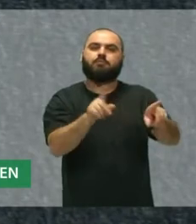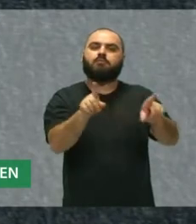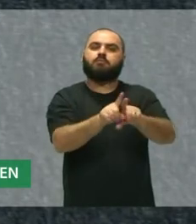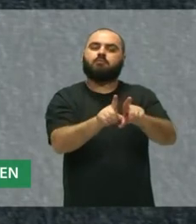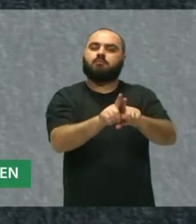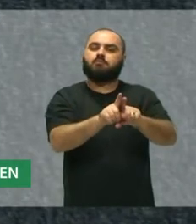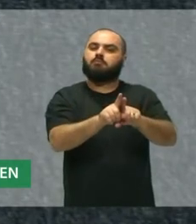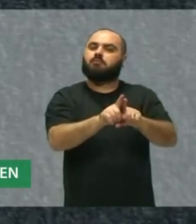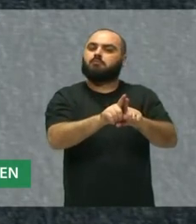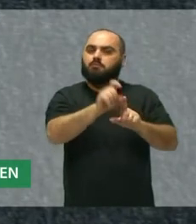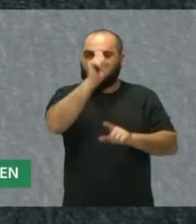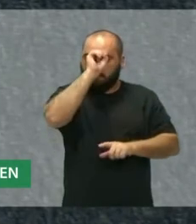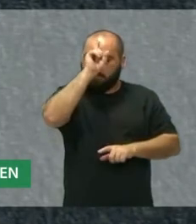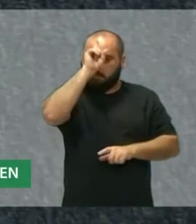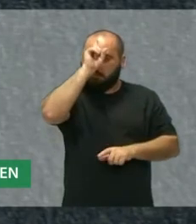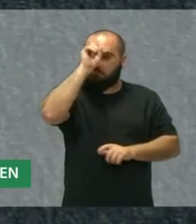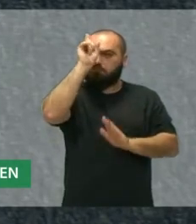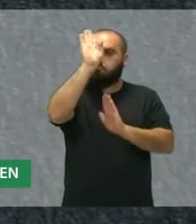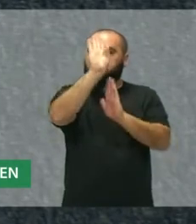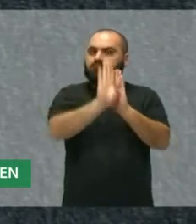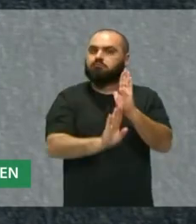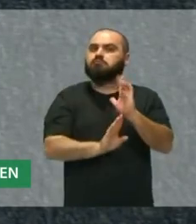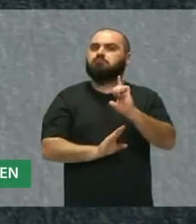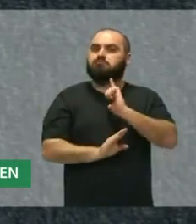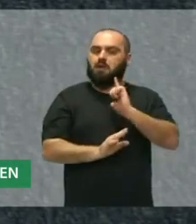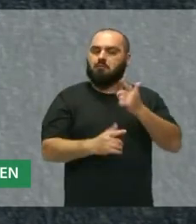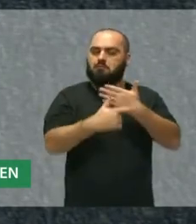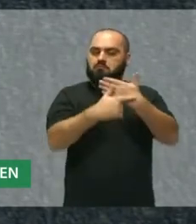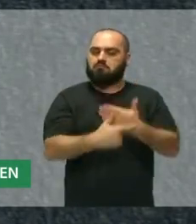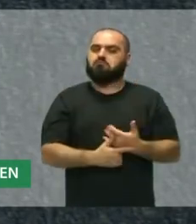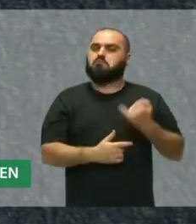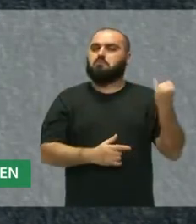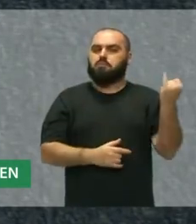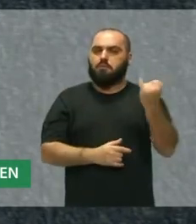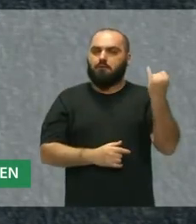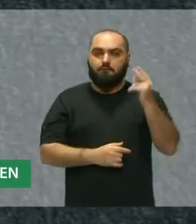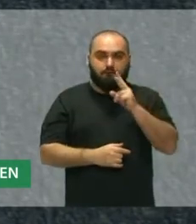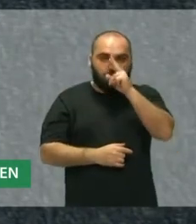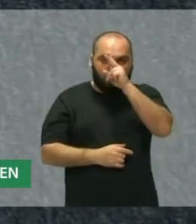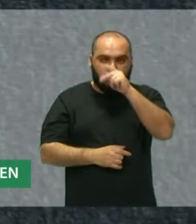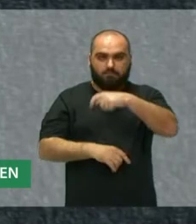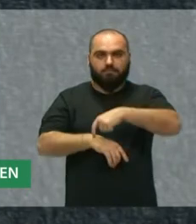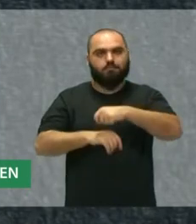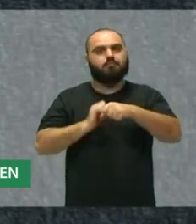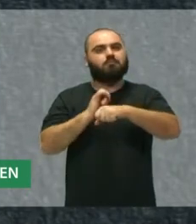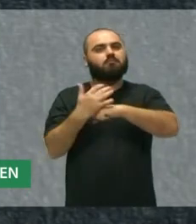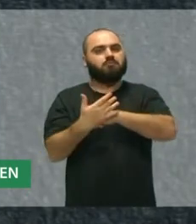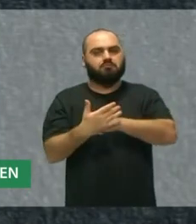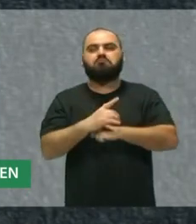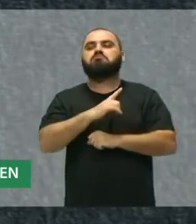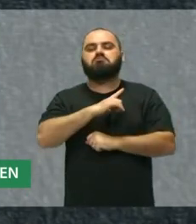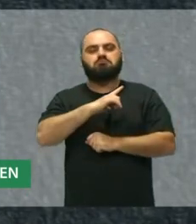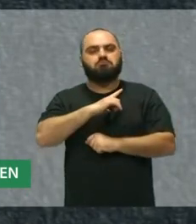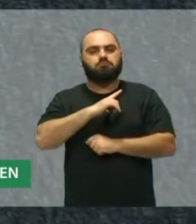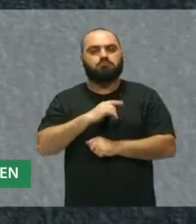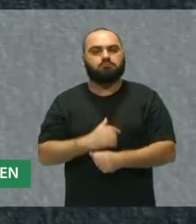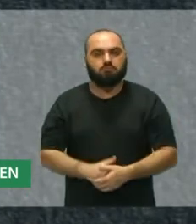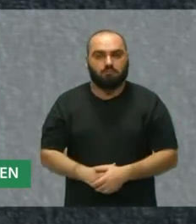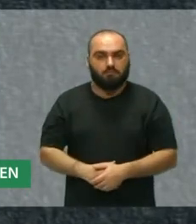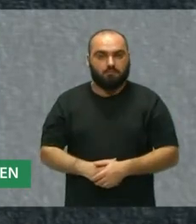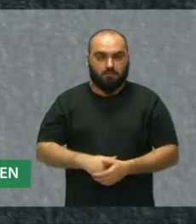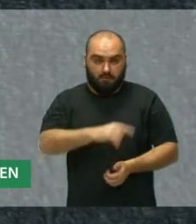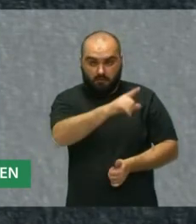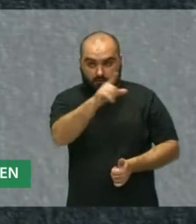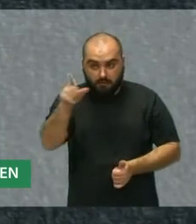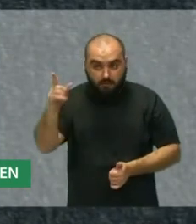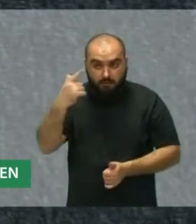teve um protagonismo, um papel muito importante na pandemia. E quando vocês